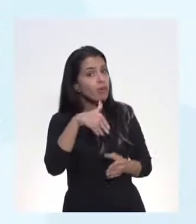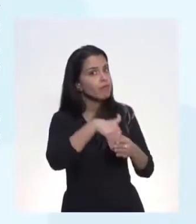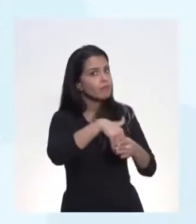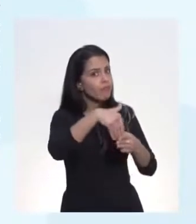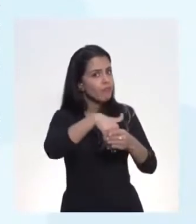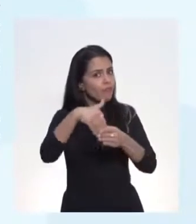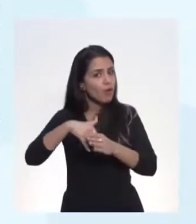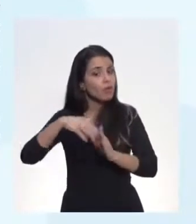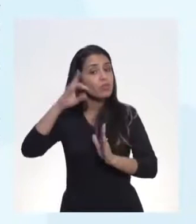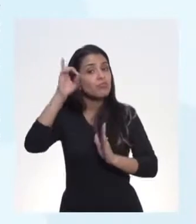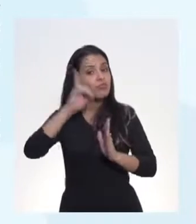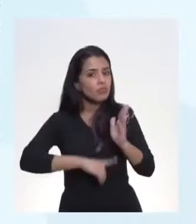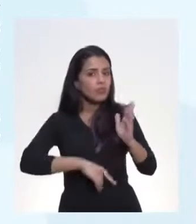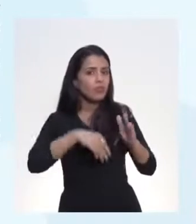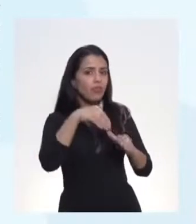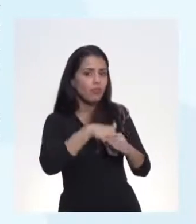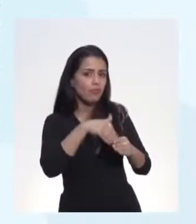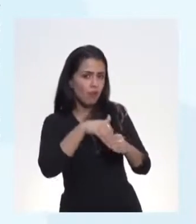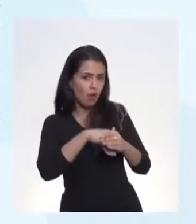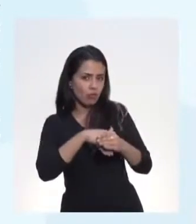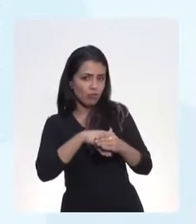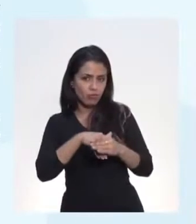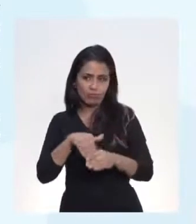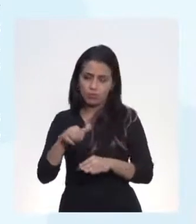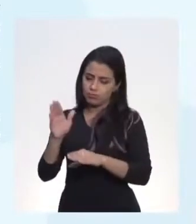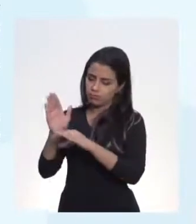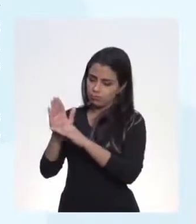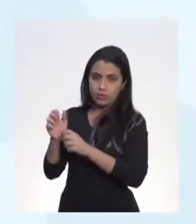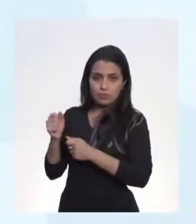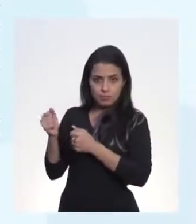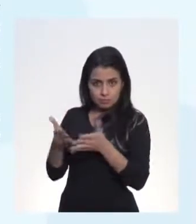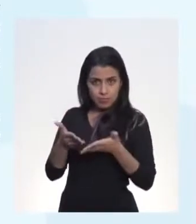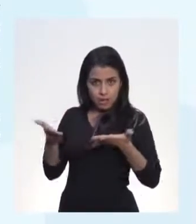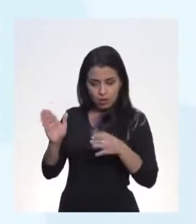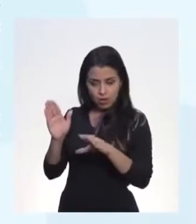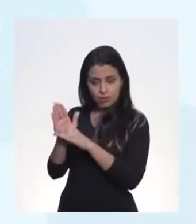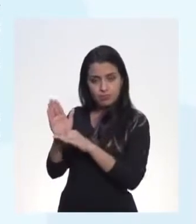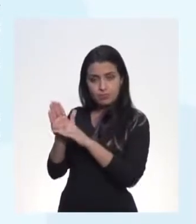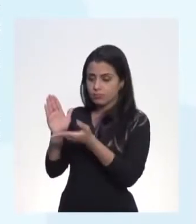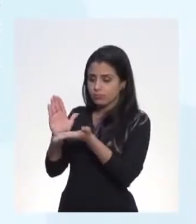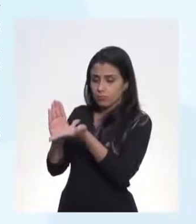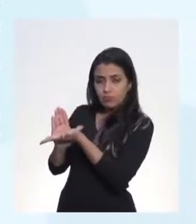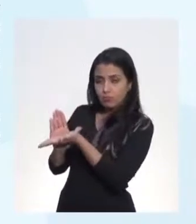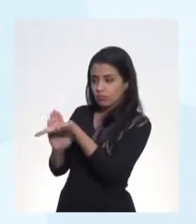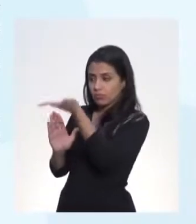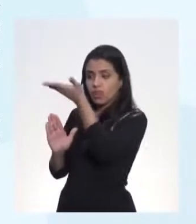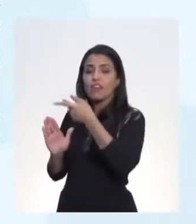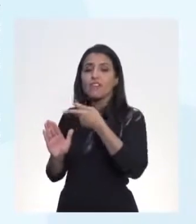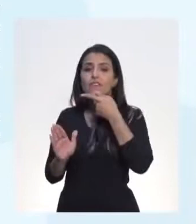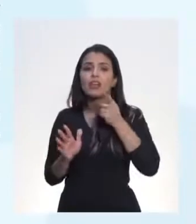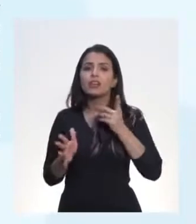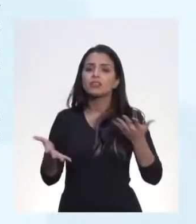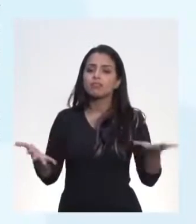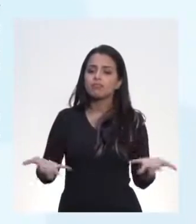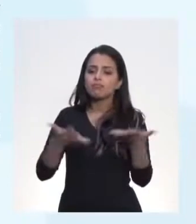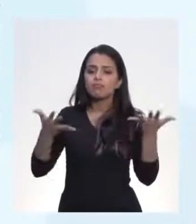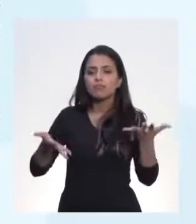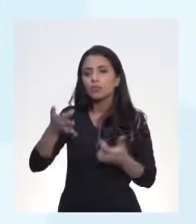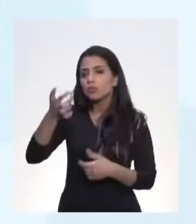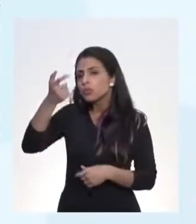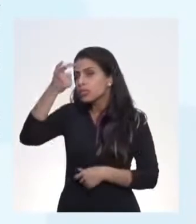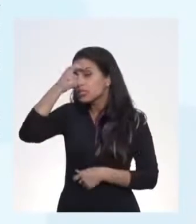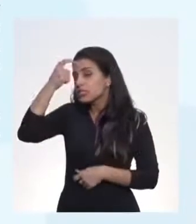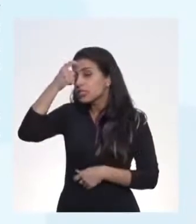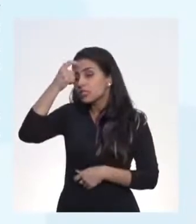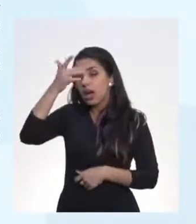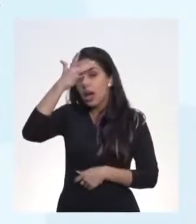direito ao voto. Lá em cima ele fala sobre conscientizar as pessoas, sobre a questão do processo